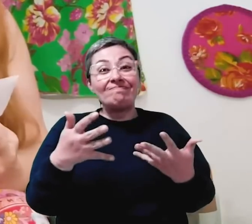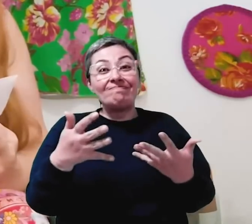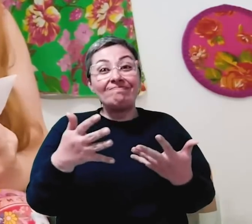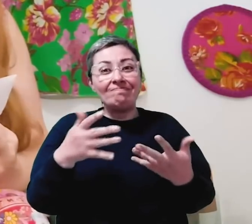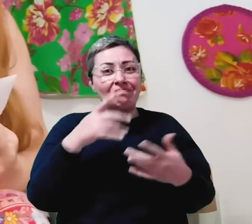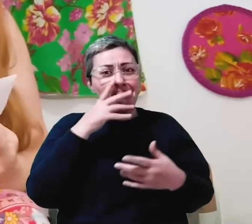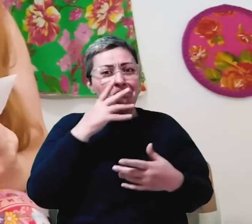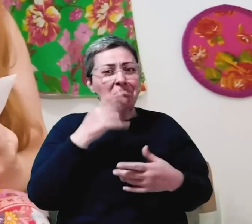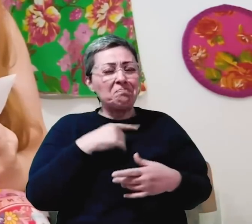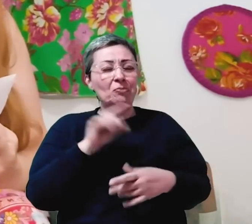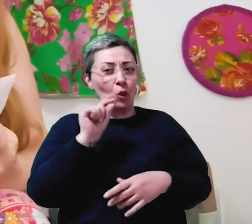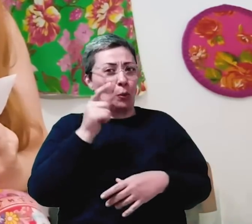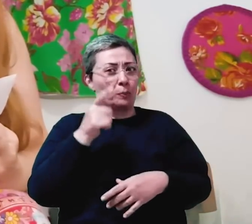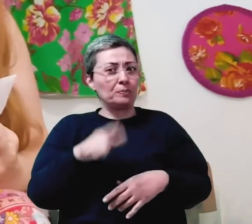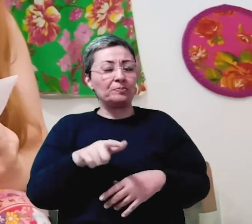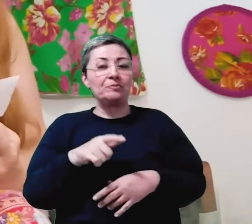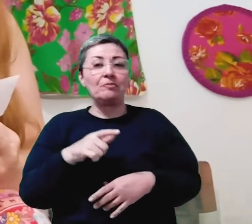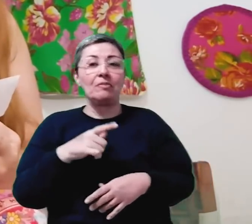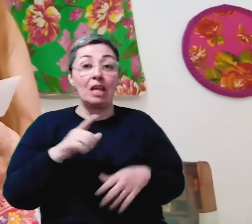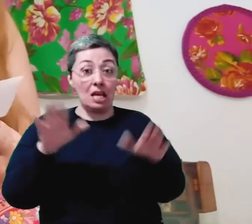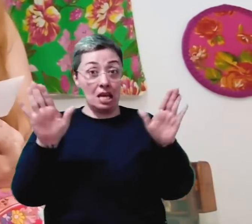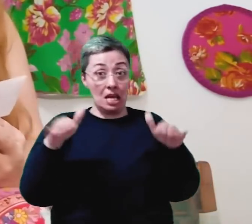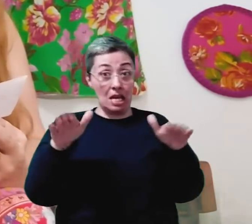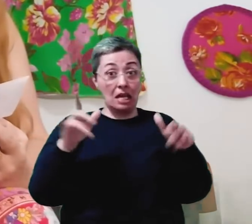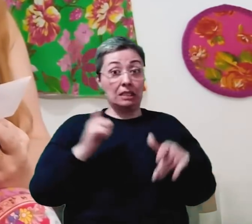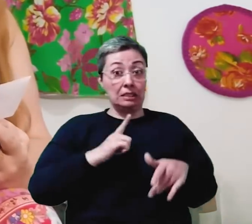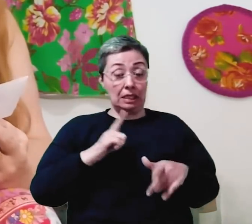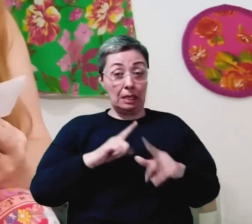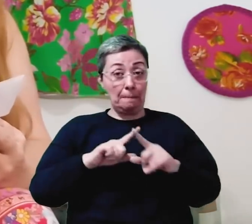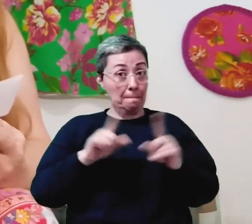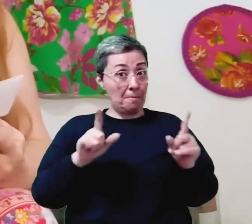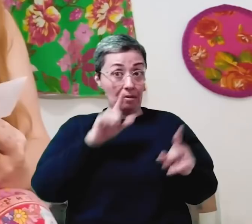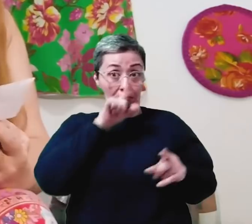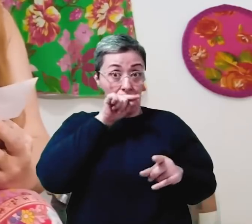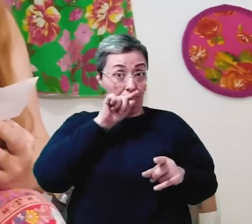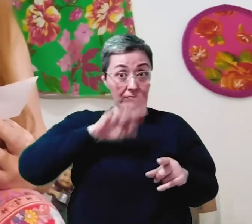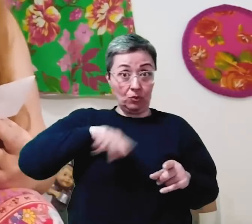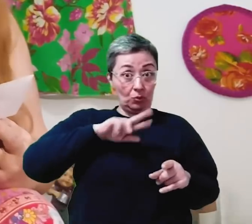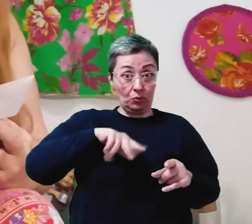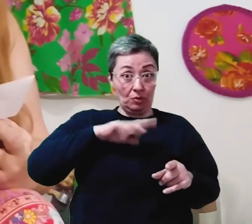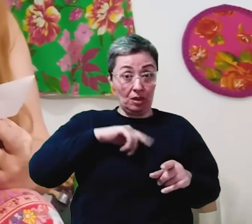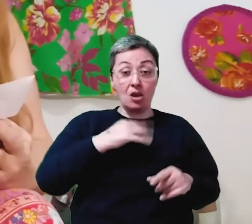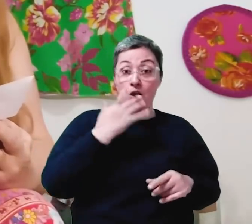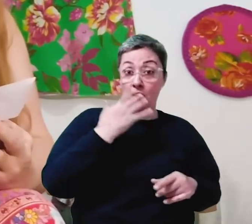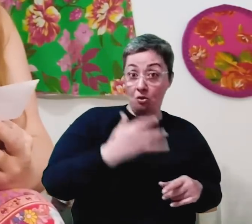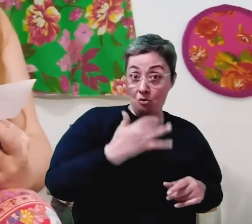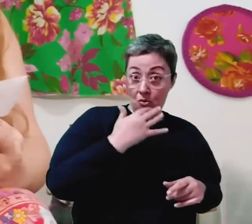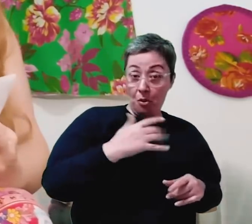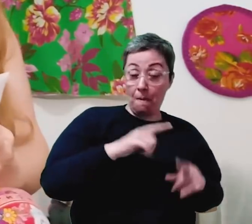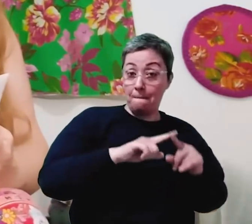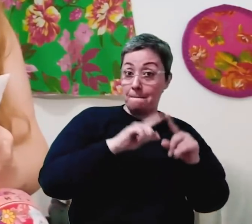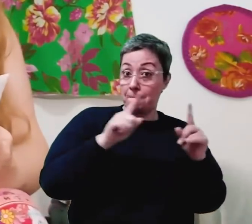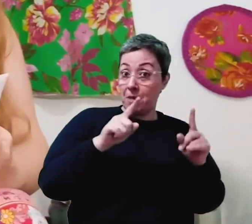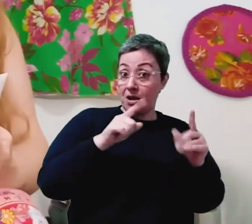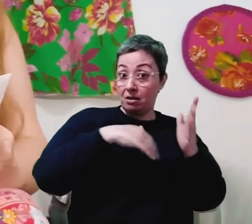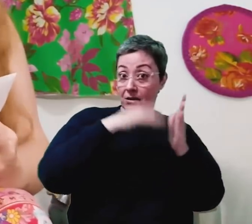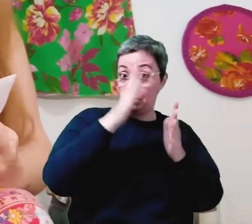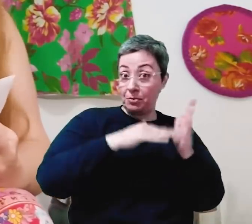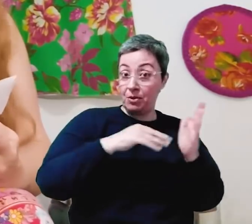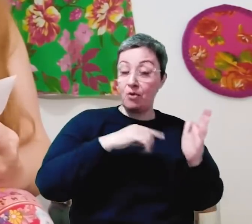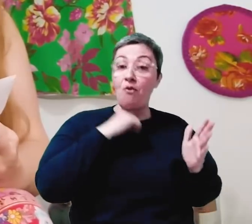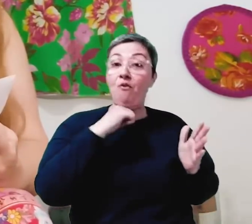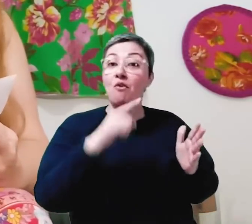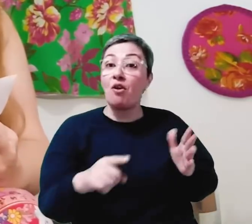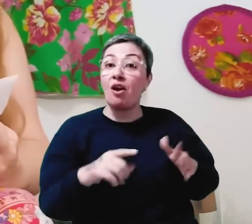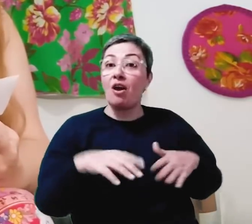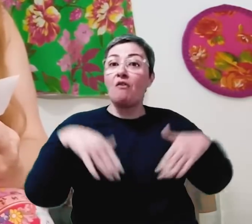Ai, que bonita essa adivinha, não? Vou repetir. Tem asa, mas não é ave. Tem cor, mas